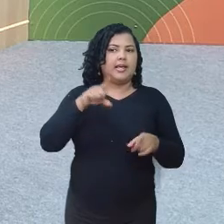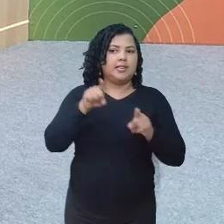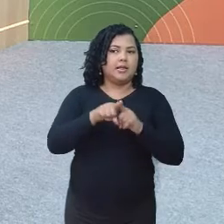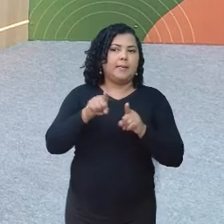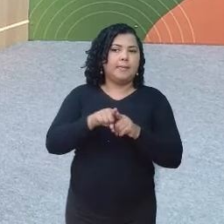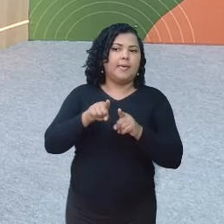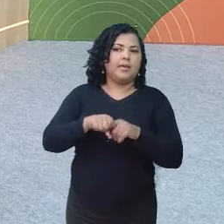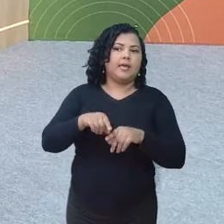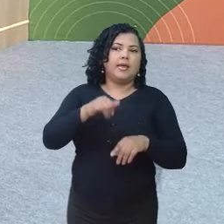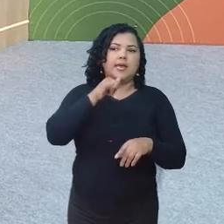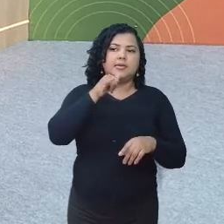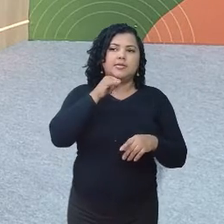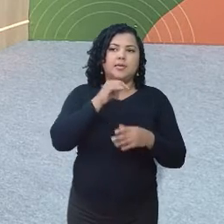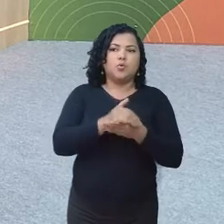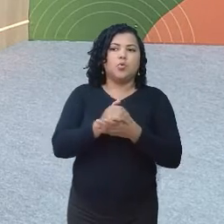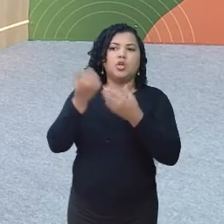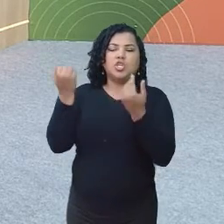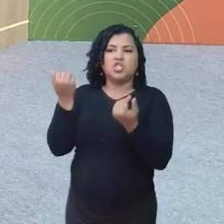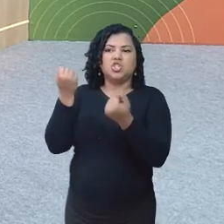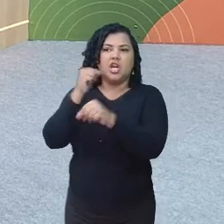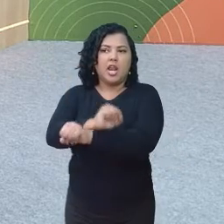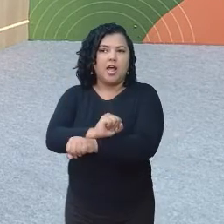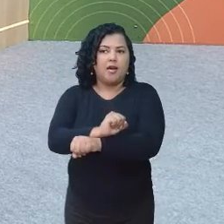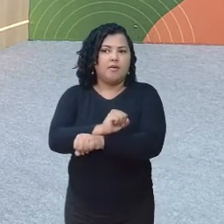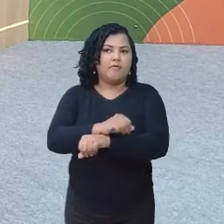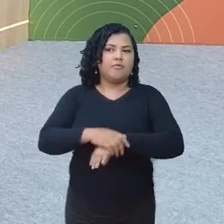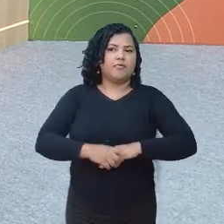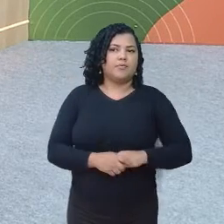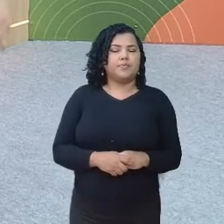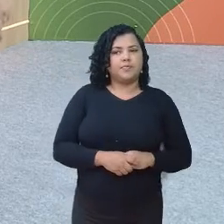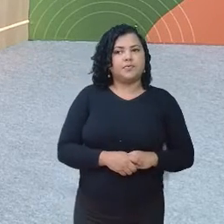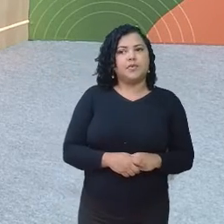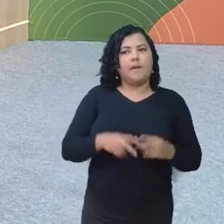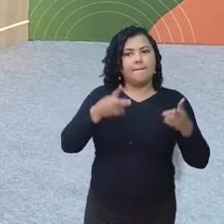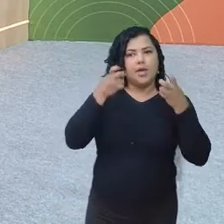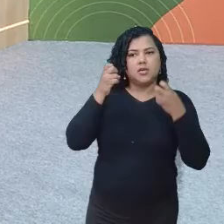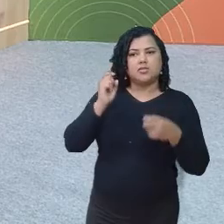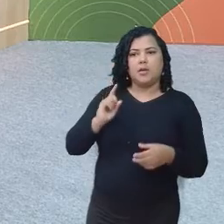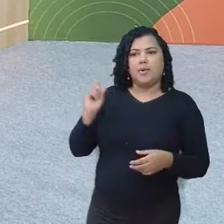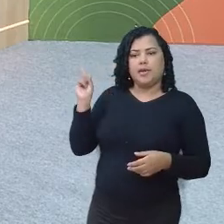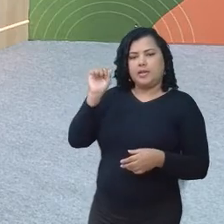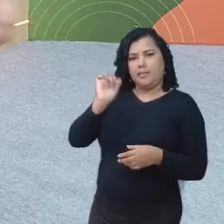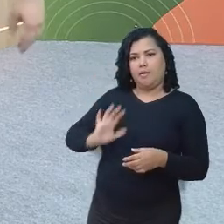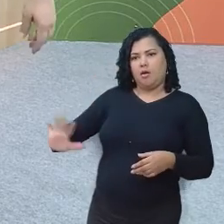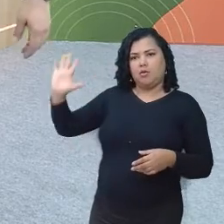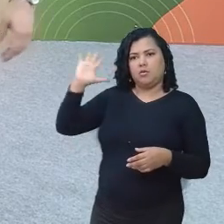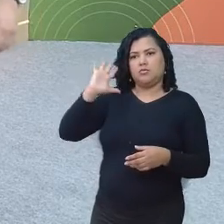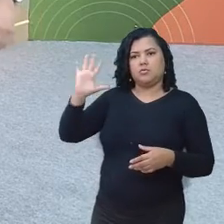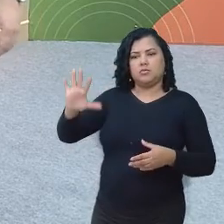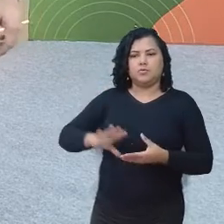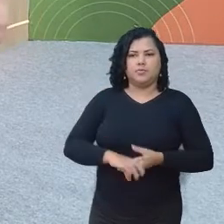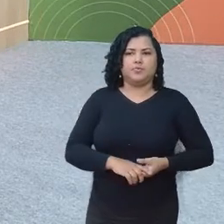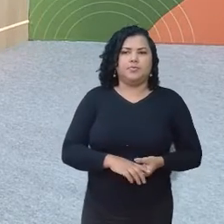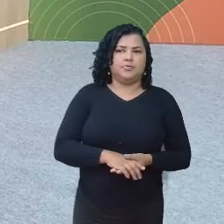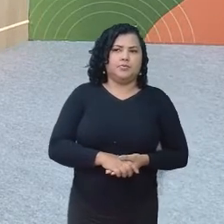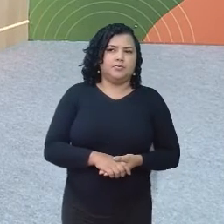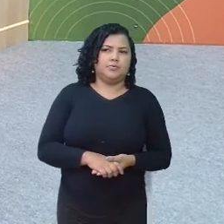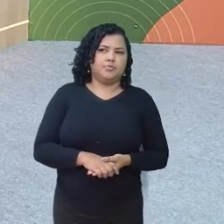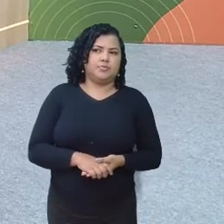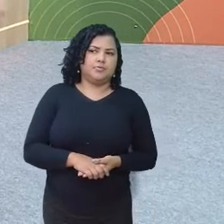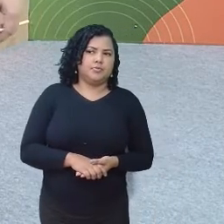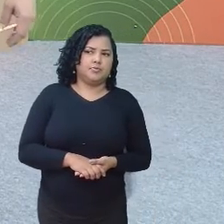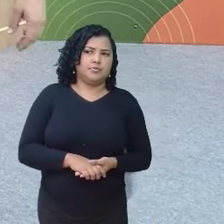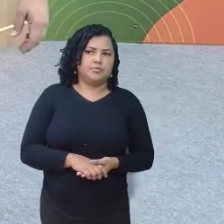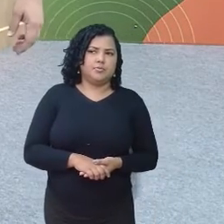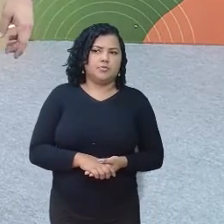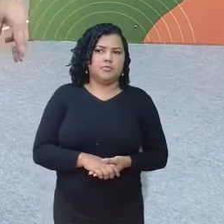alguns escravos domésticos, né? Porque existiam aqui, ó, como nós temos na imagem aqui, ó. Então veja, aqui é uma